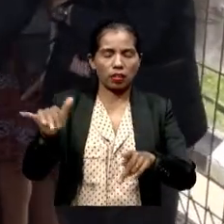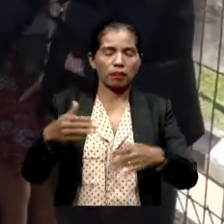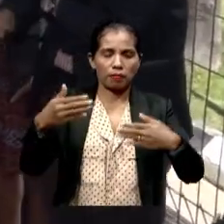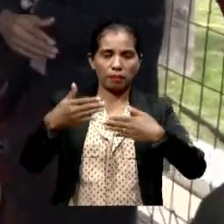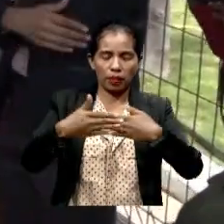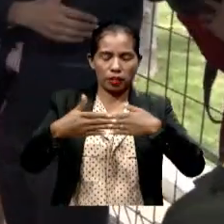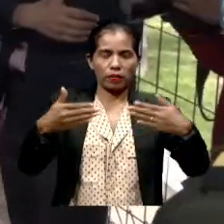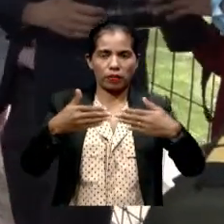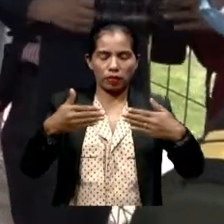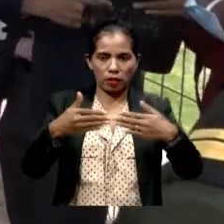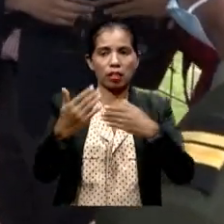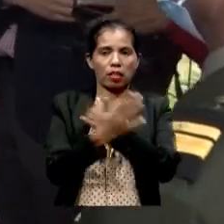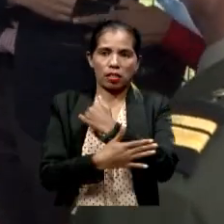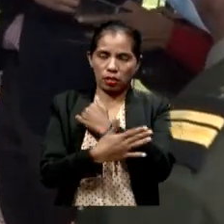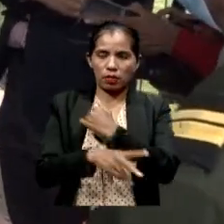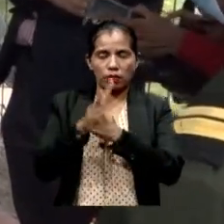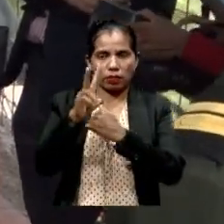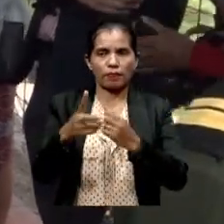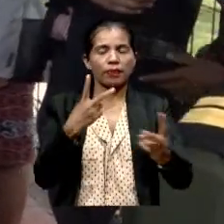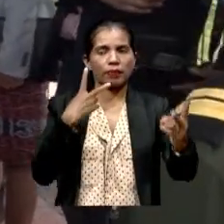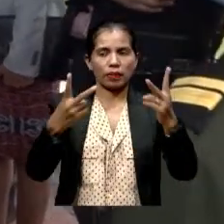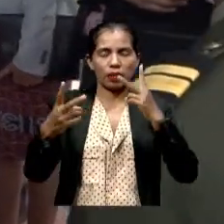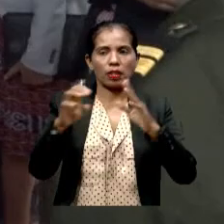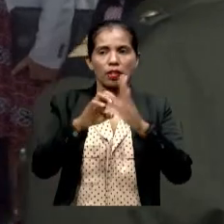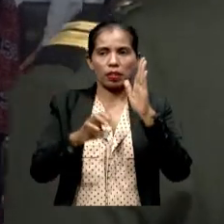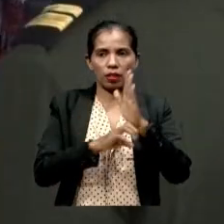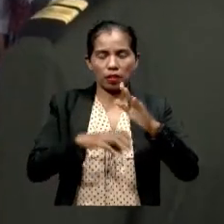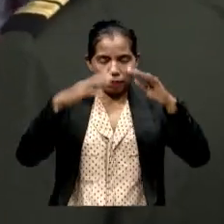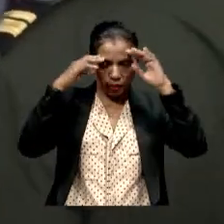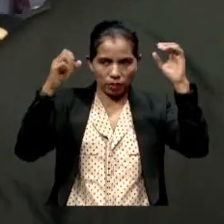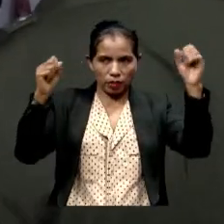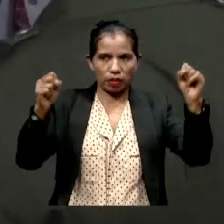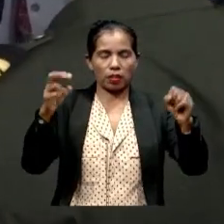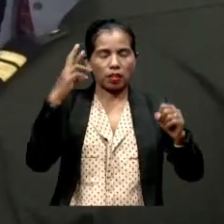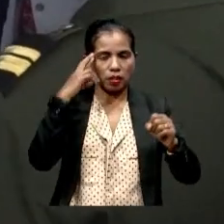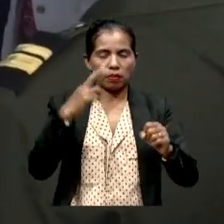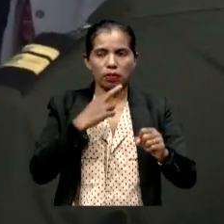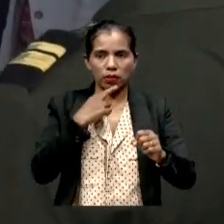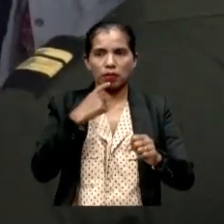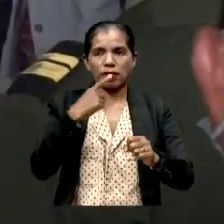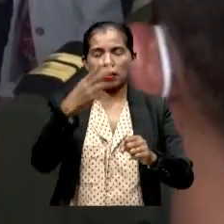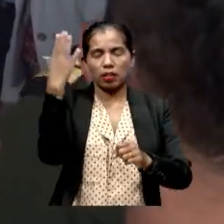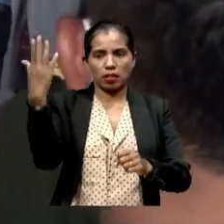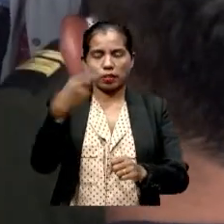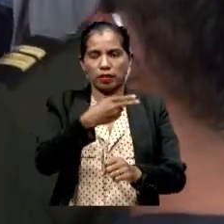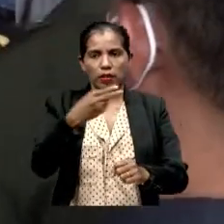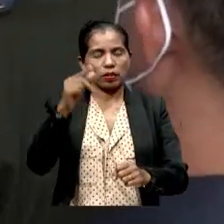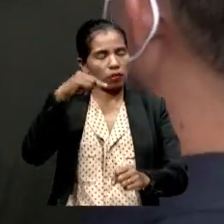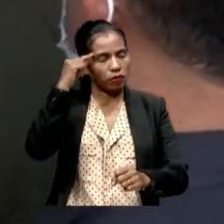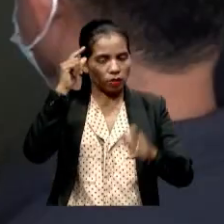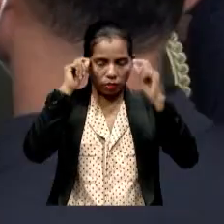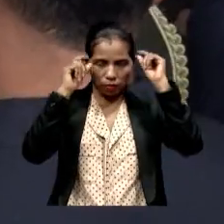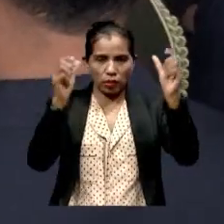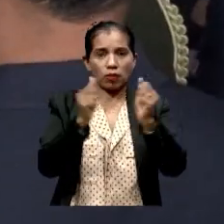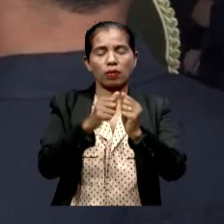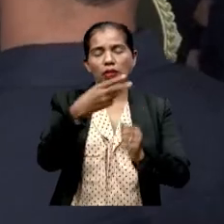na Sangruanian. Além de, né, durante a visita ao Estado da Hulu, Presidente da República, José Ramos Hortanian, e a Indonésia, Governo Timor-Leste ou